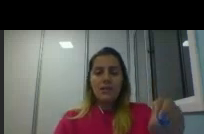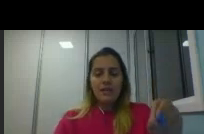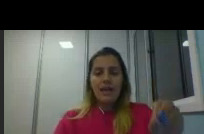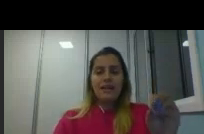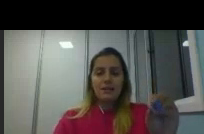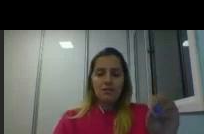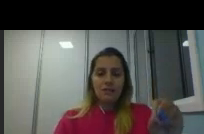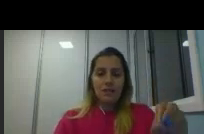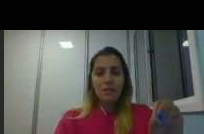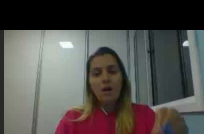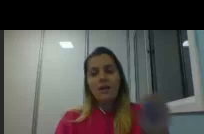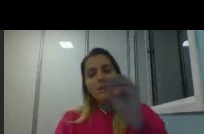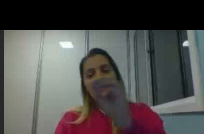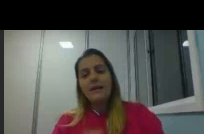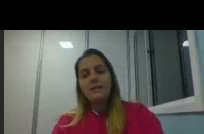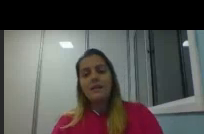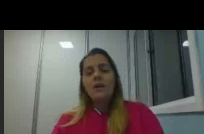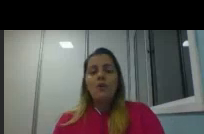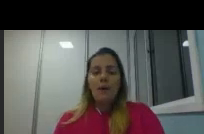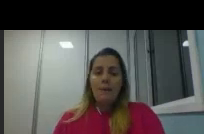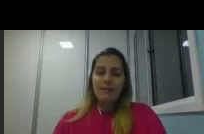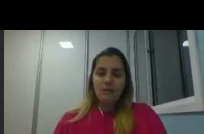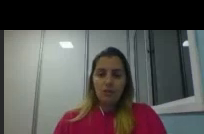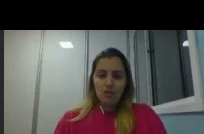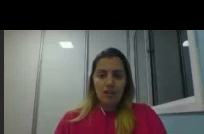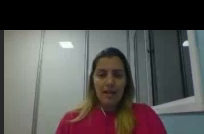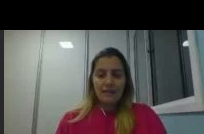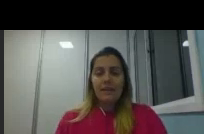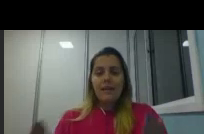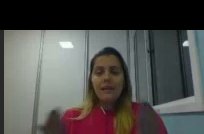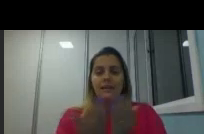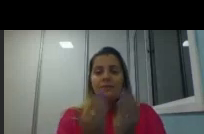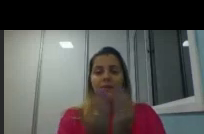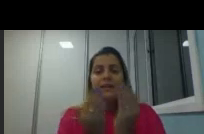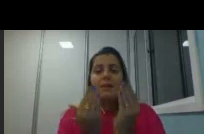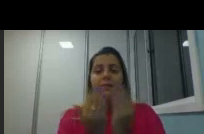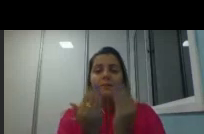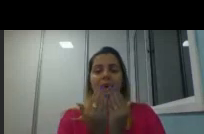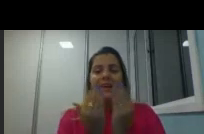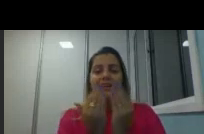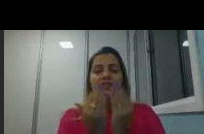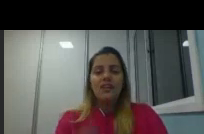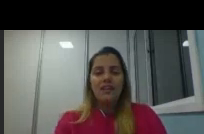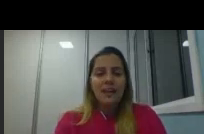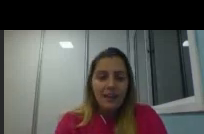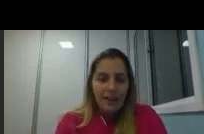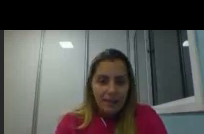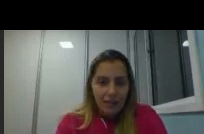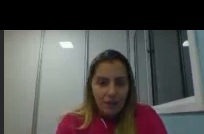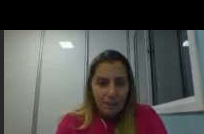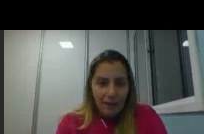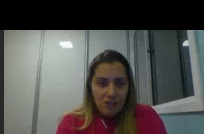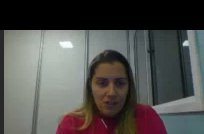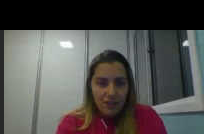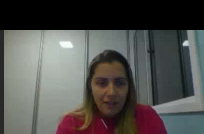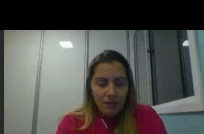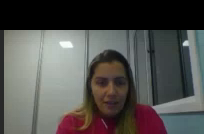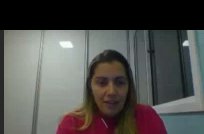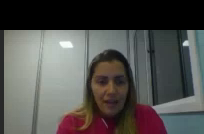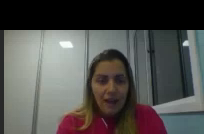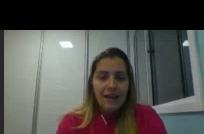no caso do DNA, desoxirribose, mais uma base nitrogenada aí, que fica sempre pareadinha, né? Aqui, ó, na